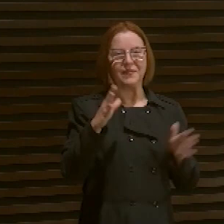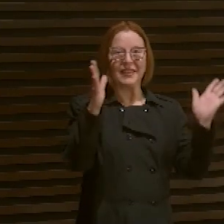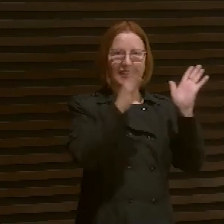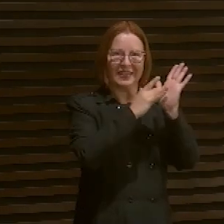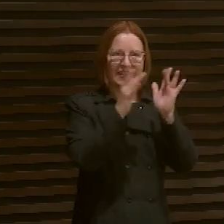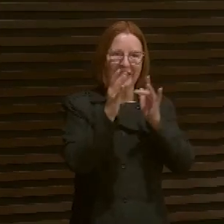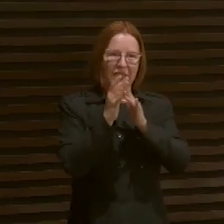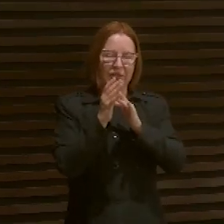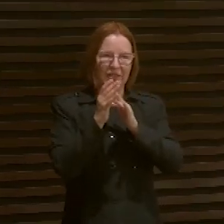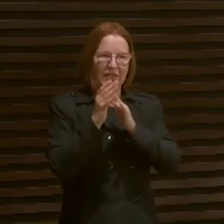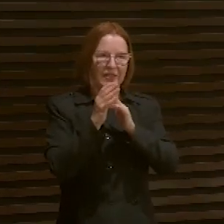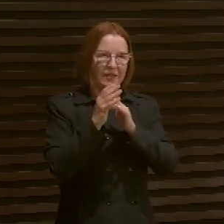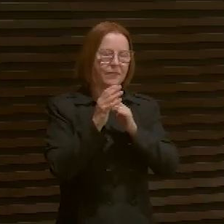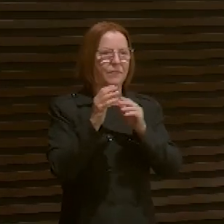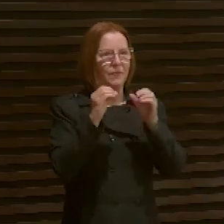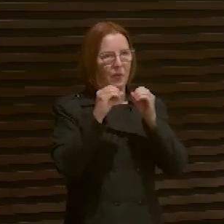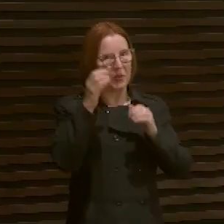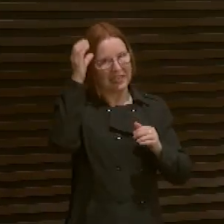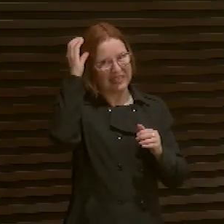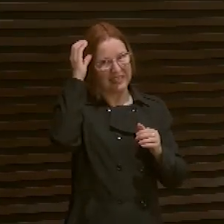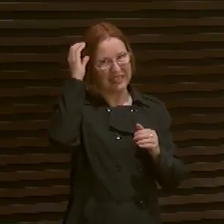Jesus, onisciente que é,